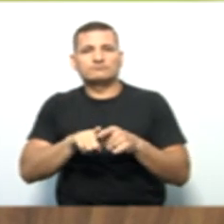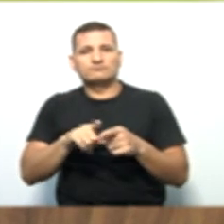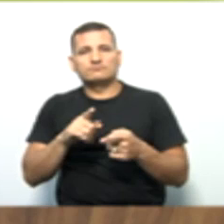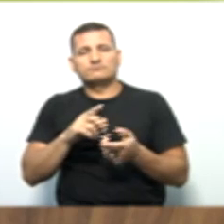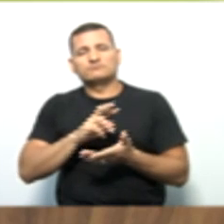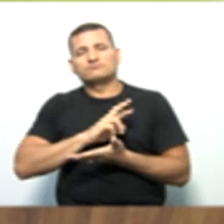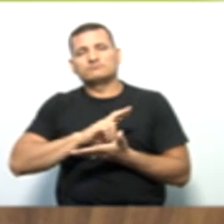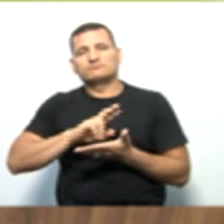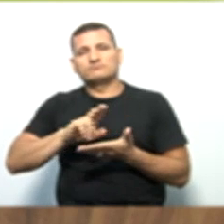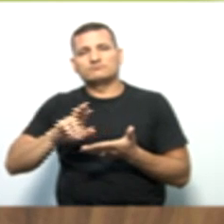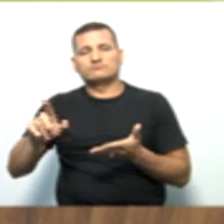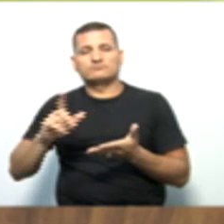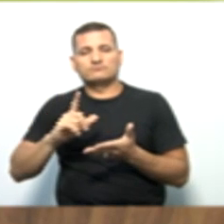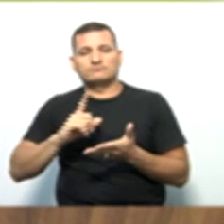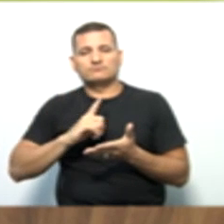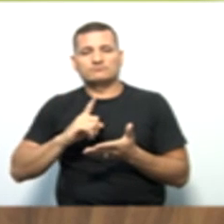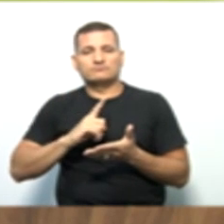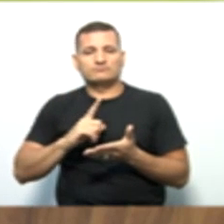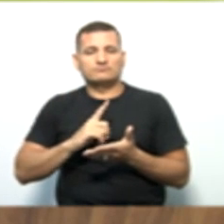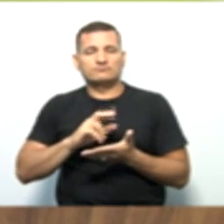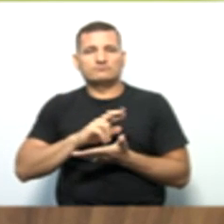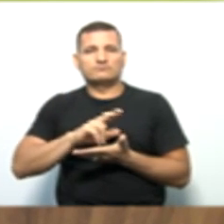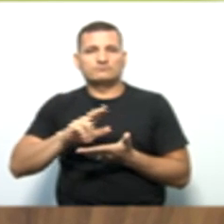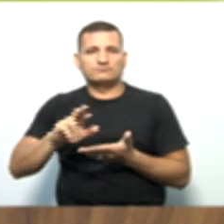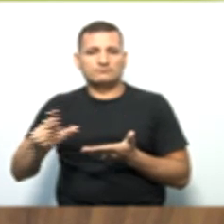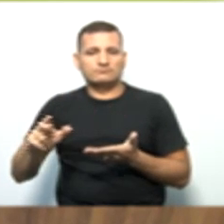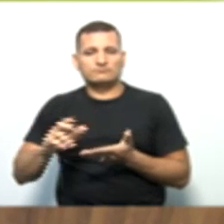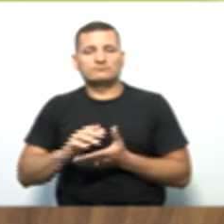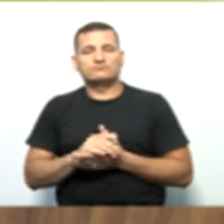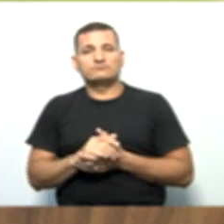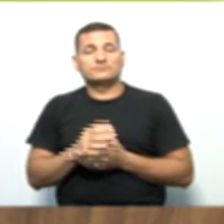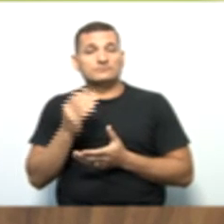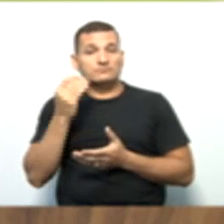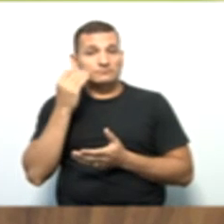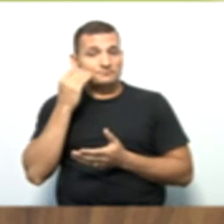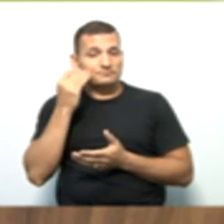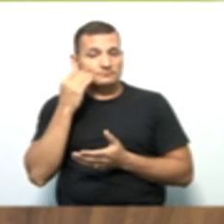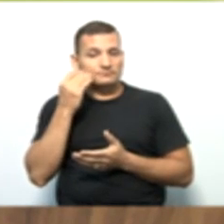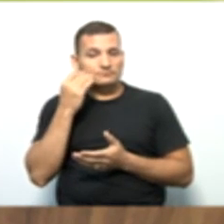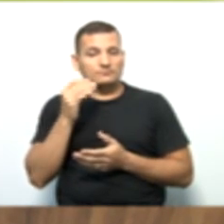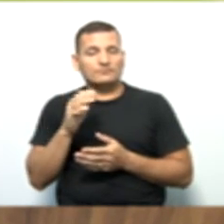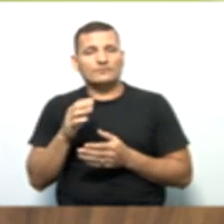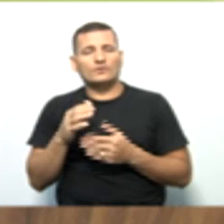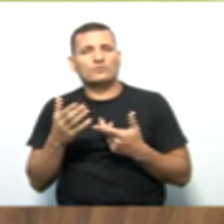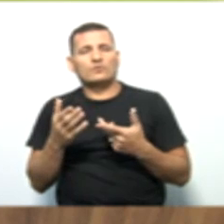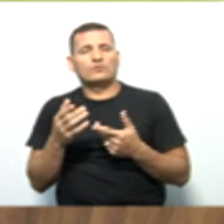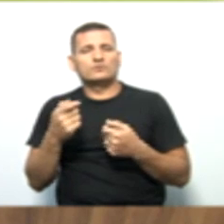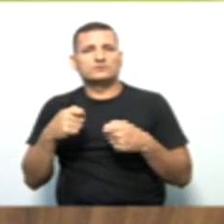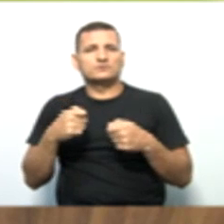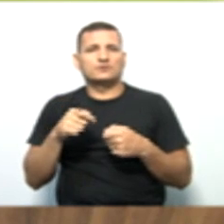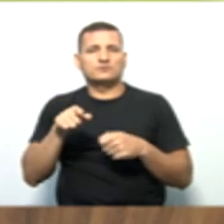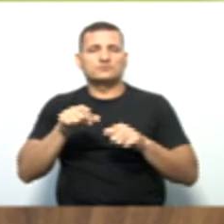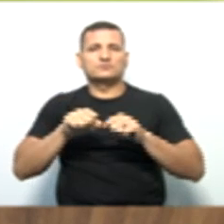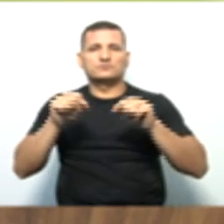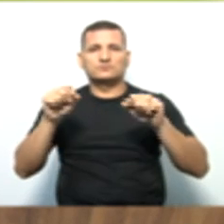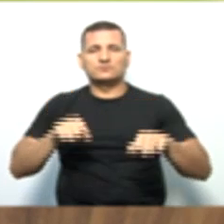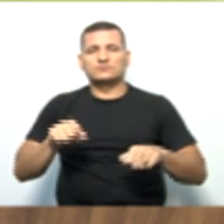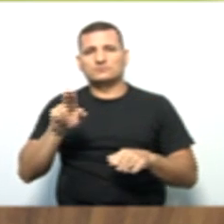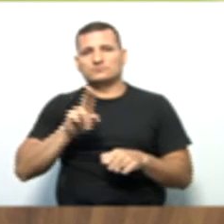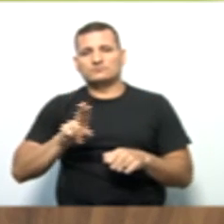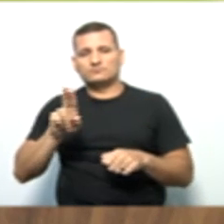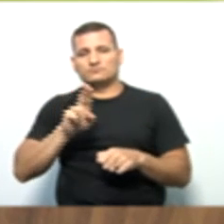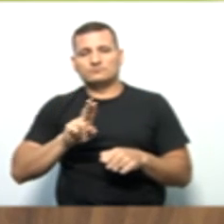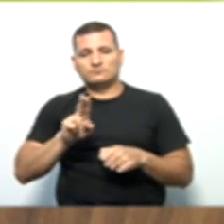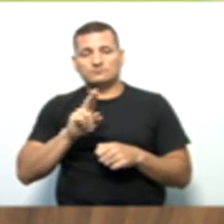vários periféricos, vários dispositivos aí que eu tenho que verificar qual vai ser a necessidade desse meu sistema utilizar, né,